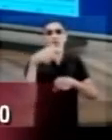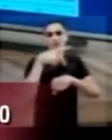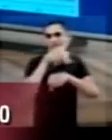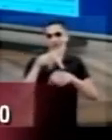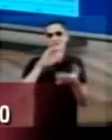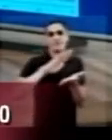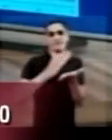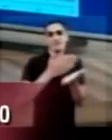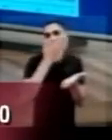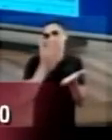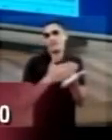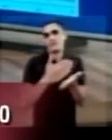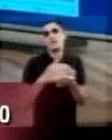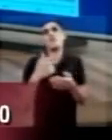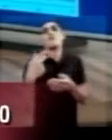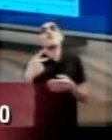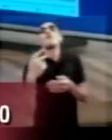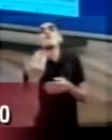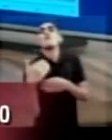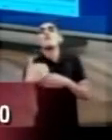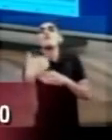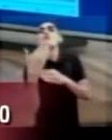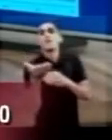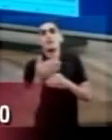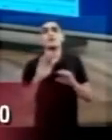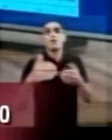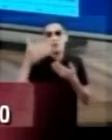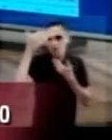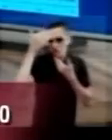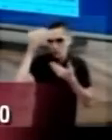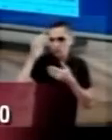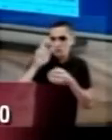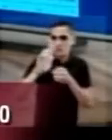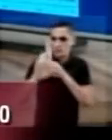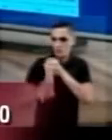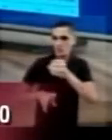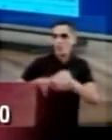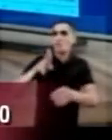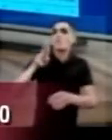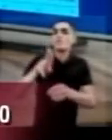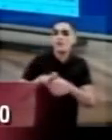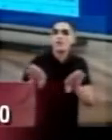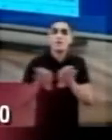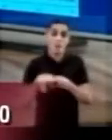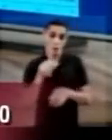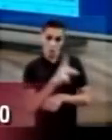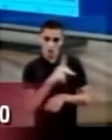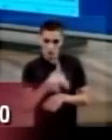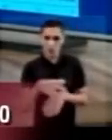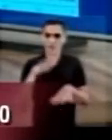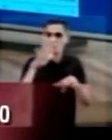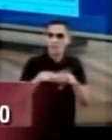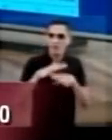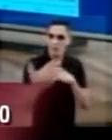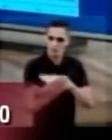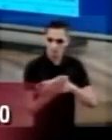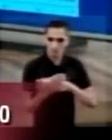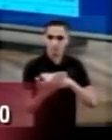uma vez, nós gostaríamos de agradecer o Ibilce e o Dimitra e sua equipe pelos auxílios que têm